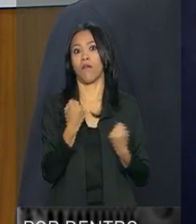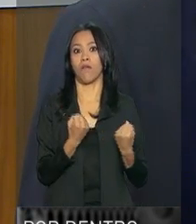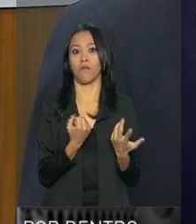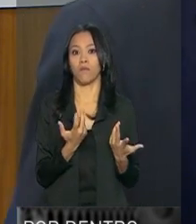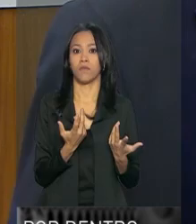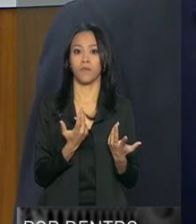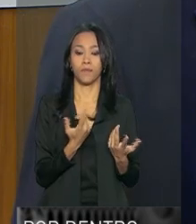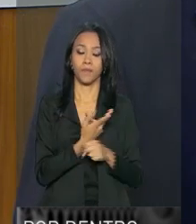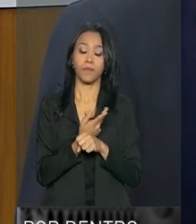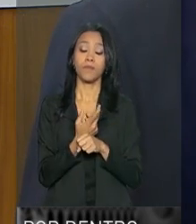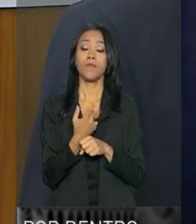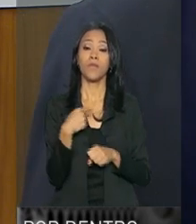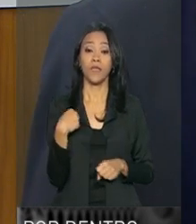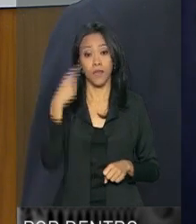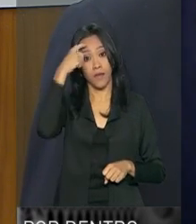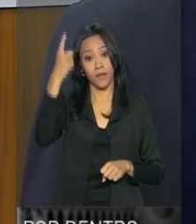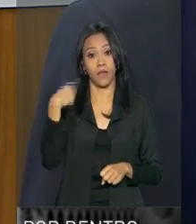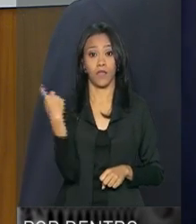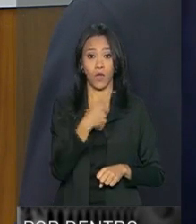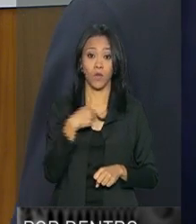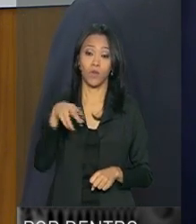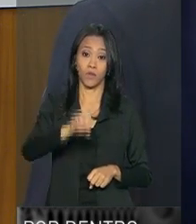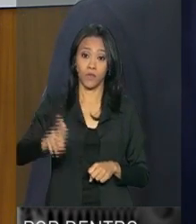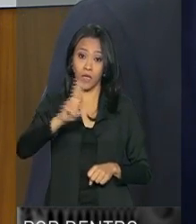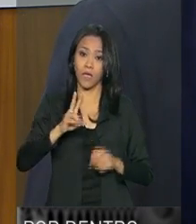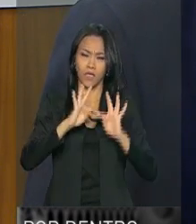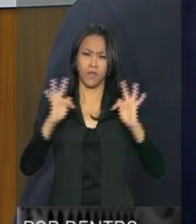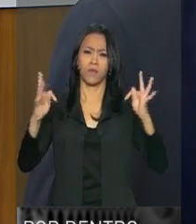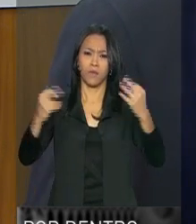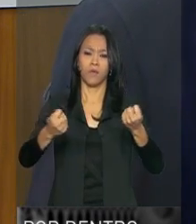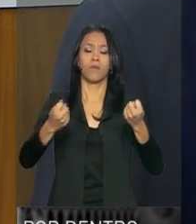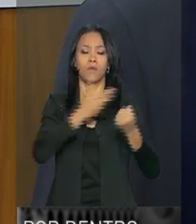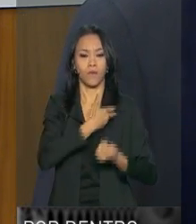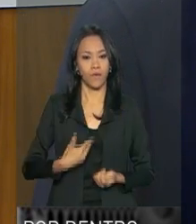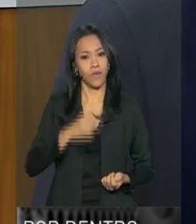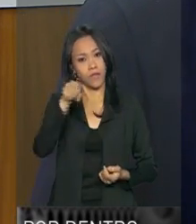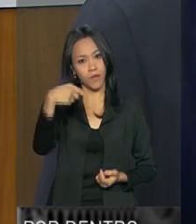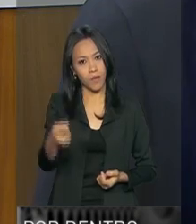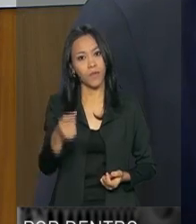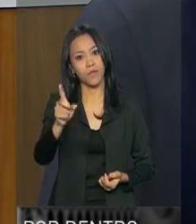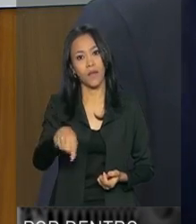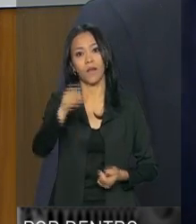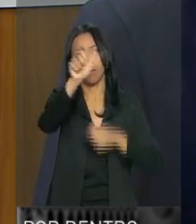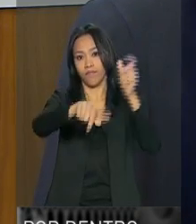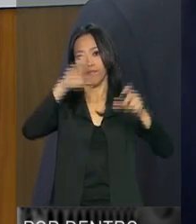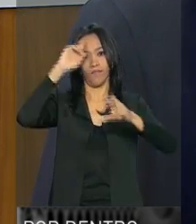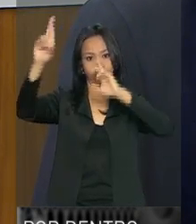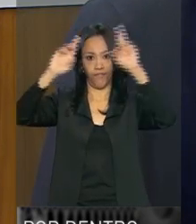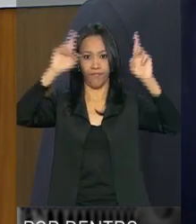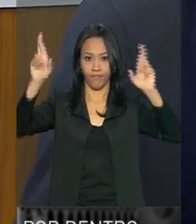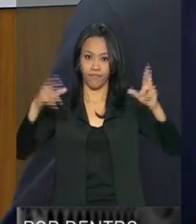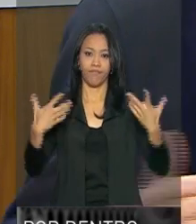aqui a gente começa a aplicar isso em todo o governo eo próximo passo é aplicar para as autoridades pelos dirigentes